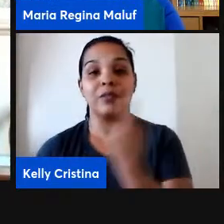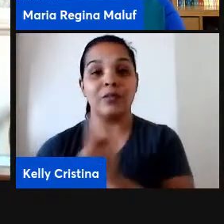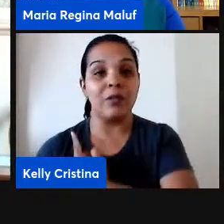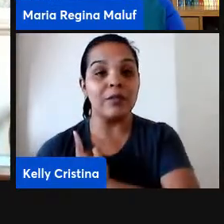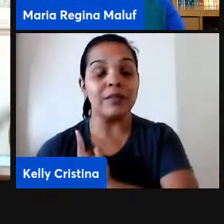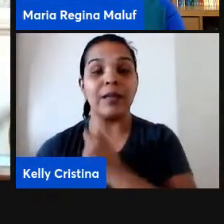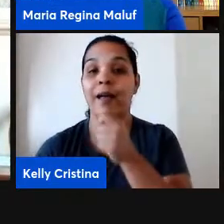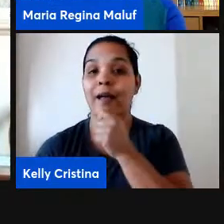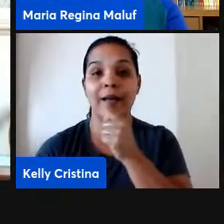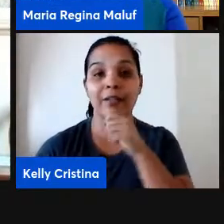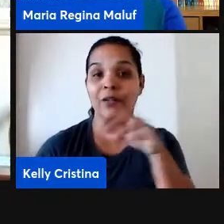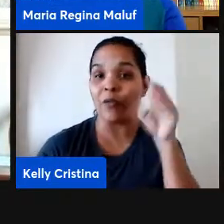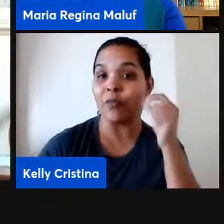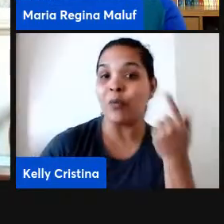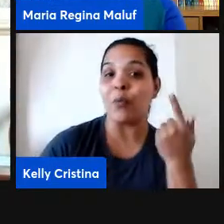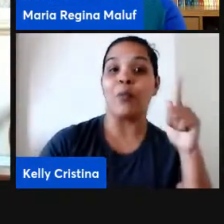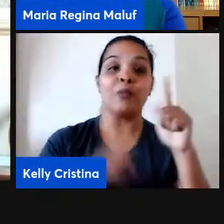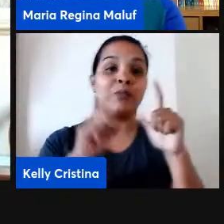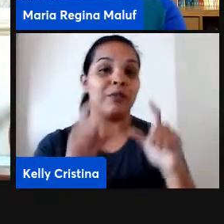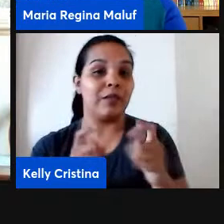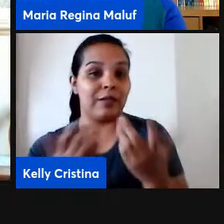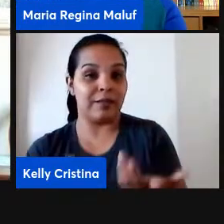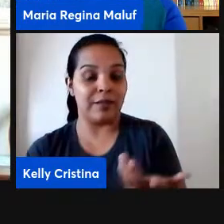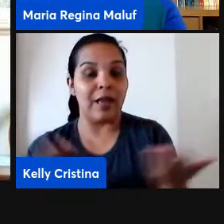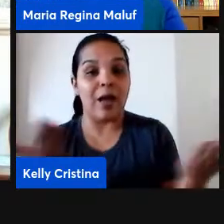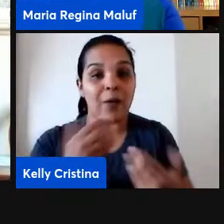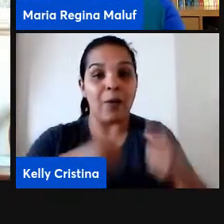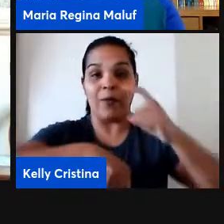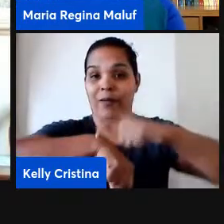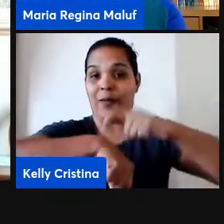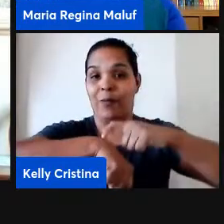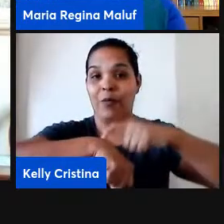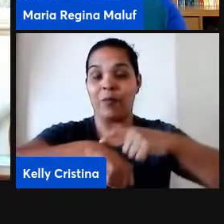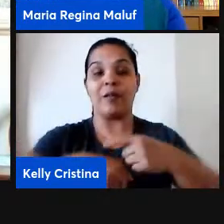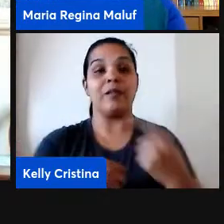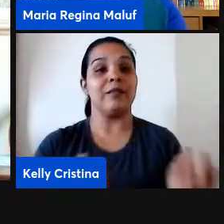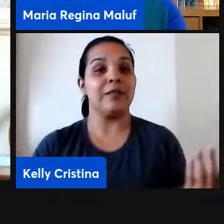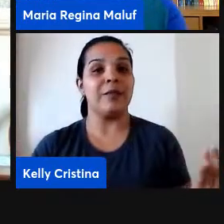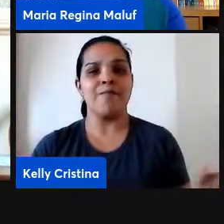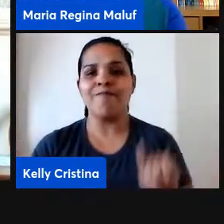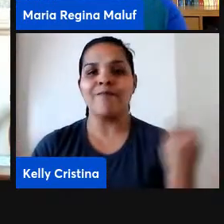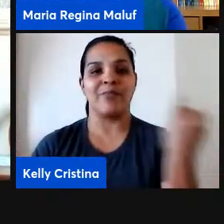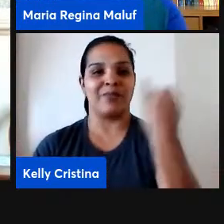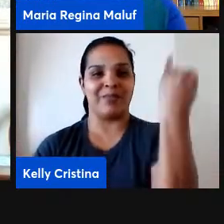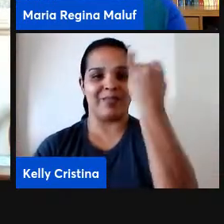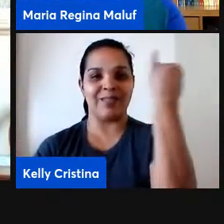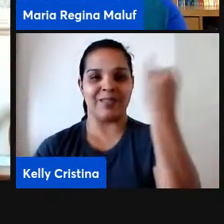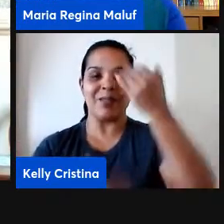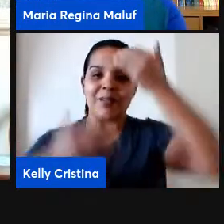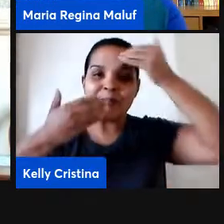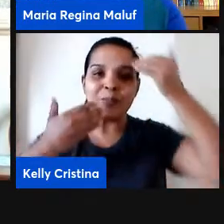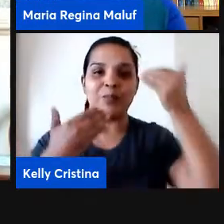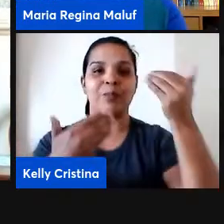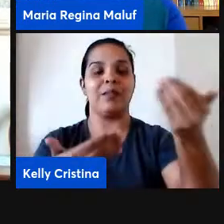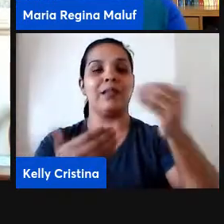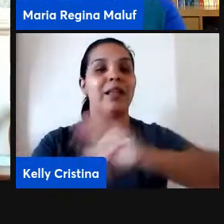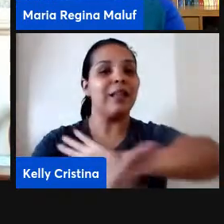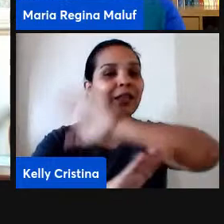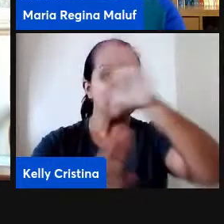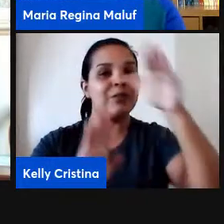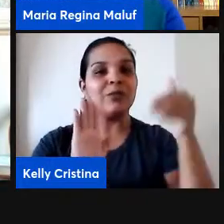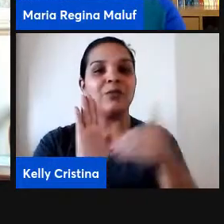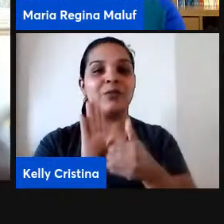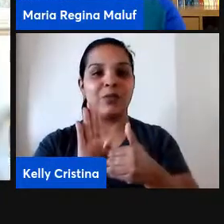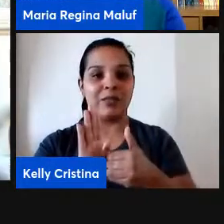ouvimos em outros momentos, né? E este é um momento rico para isso. Então, meu muito obrigado a todos e vamos